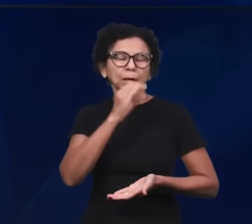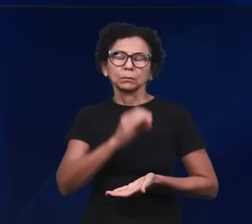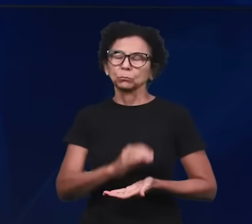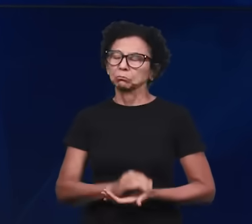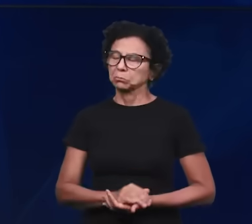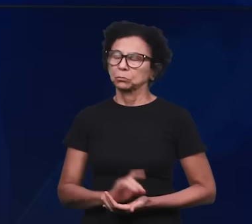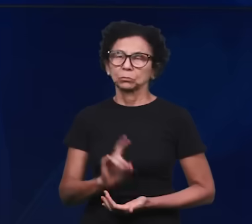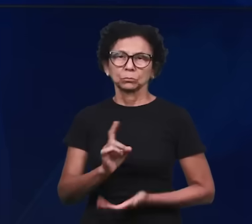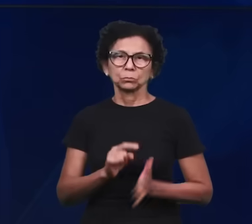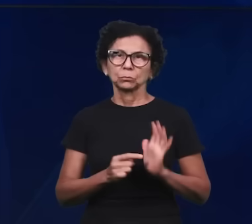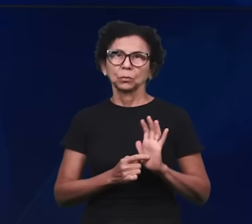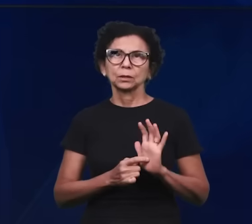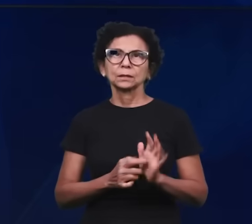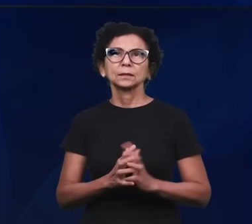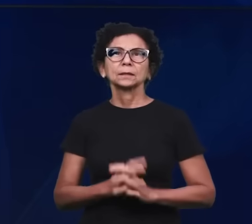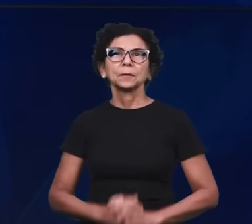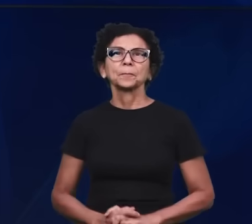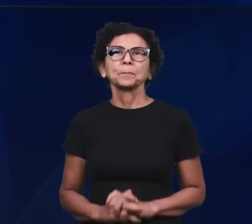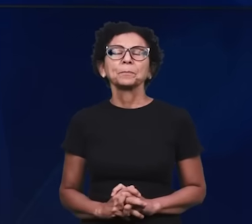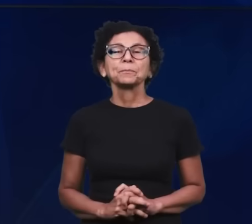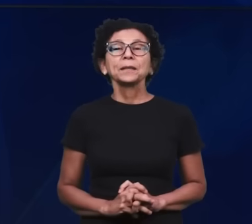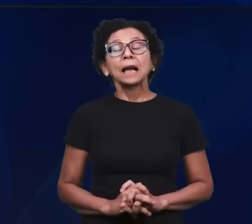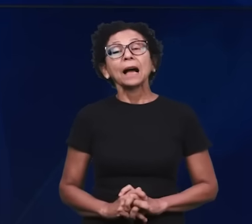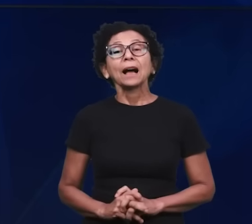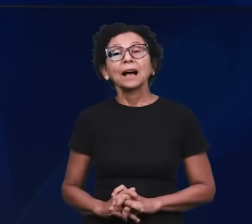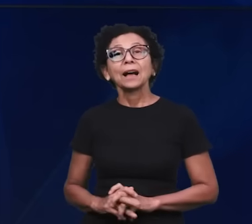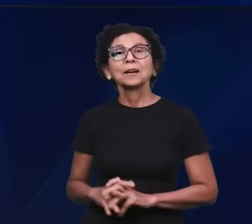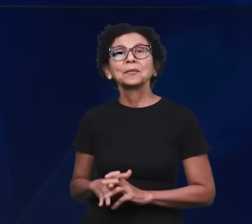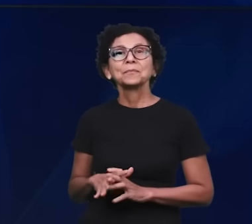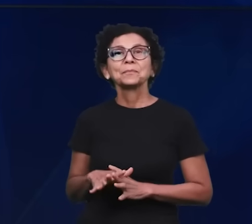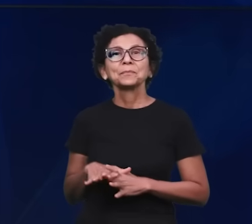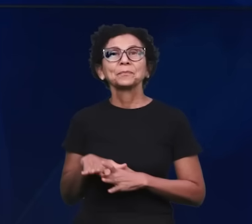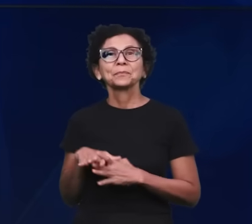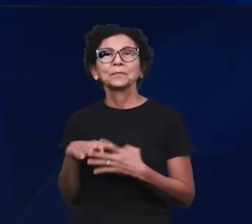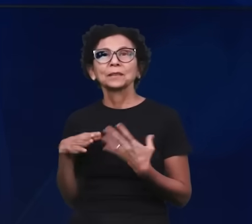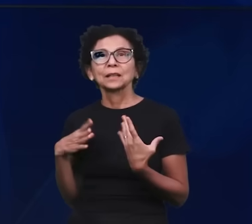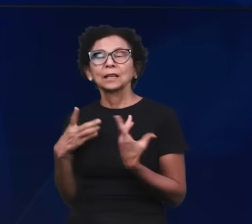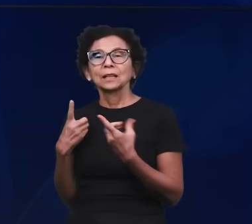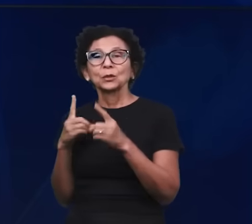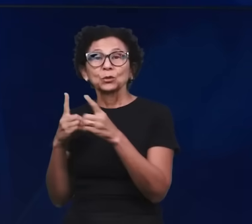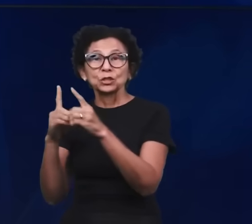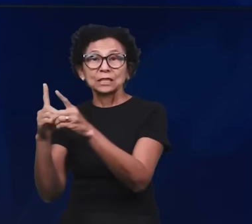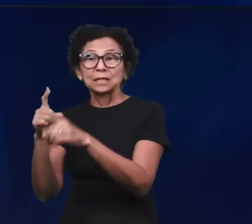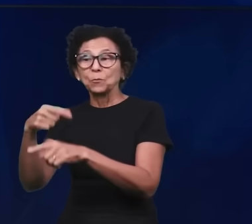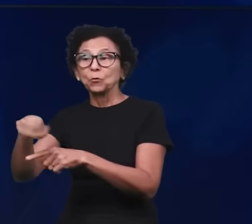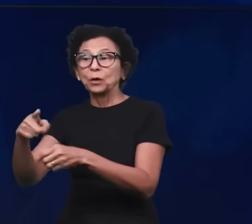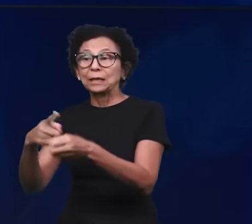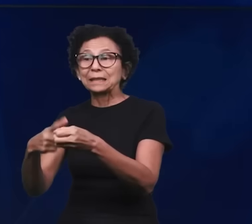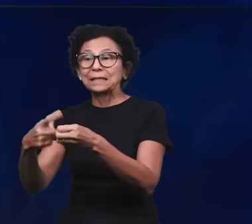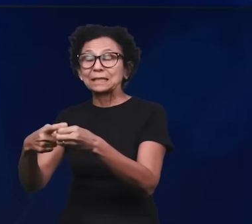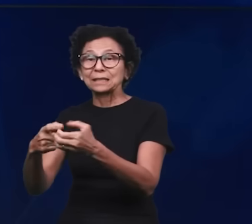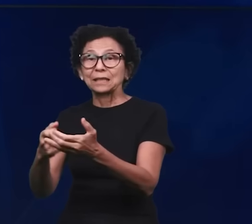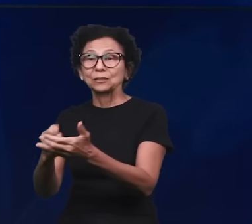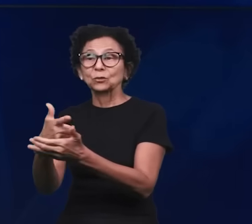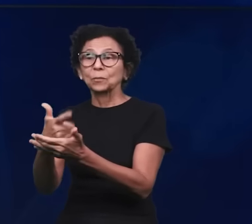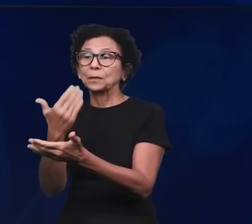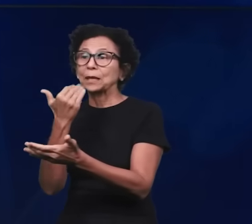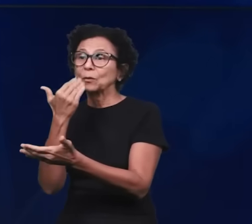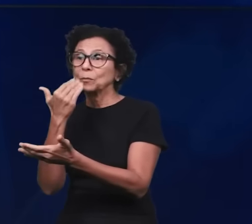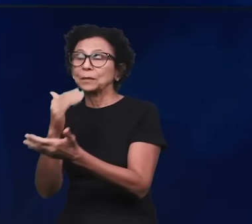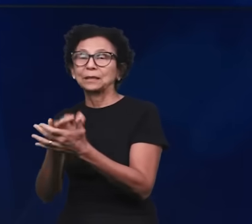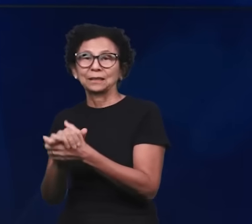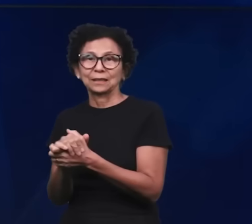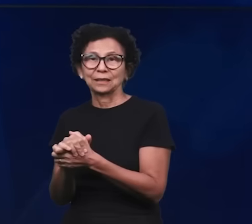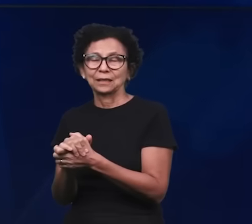da cidade, os discípulos tinham ido da cidade comprar comida, quando chegaram, ofereceram comida para Jesus, falou, não, a minha comida é